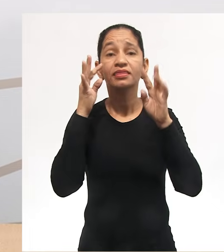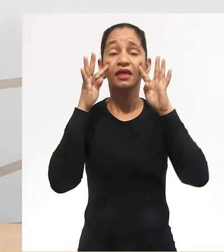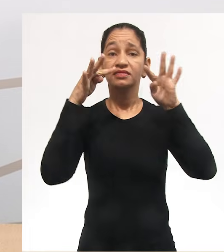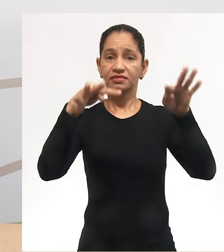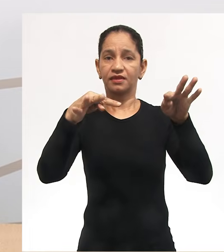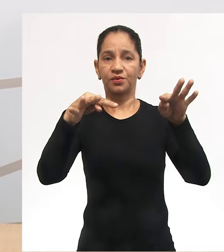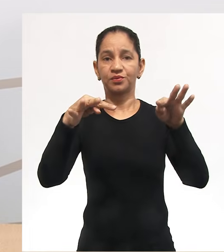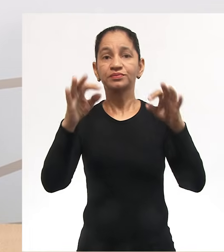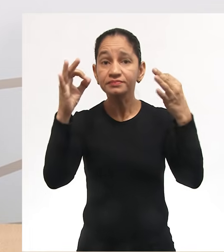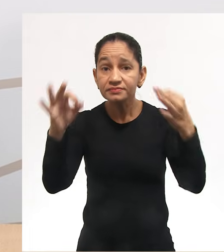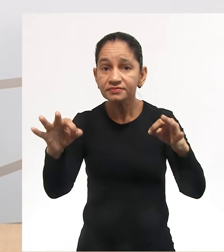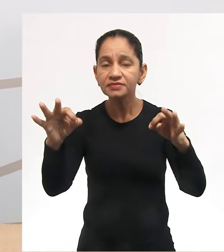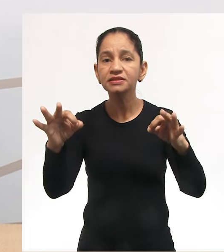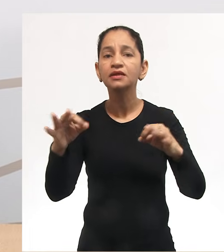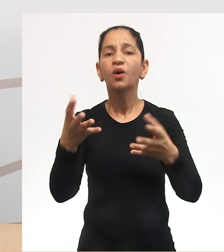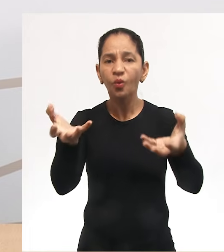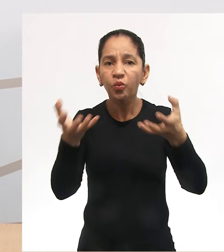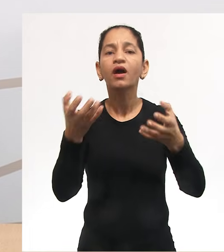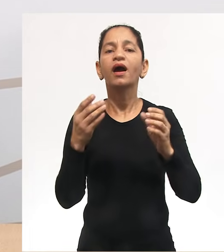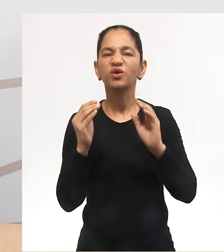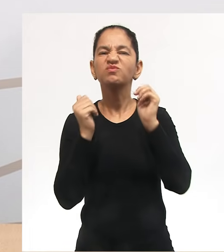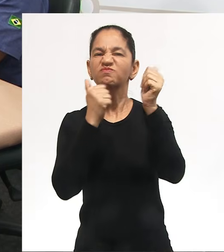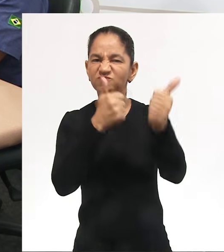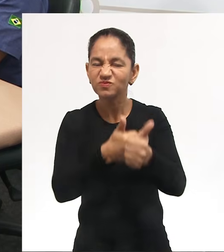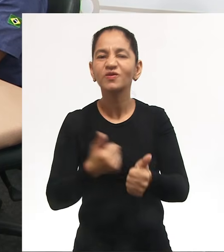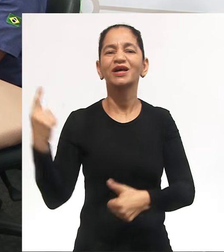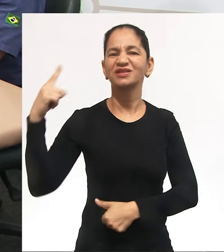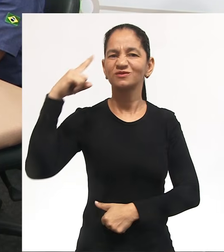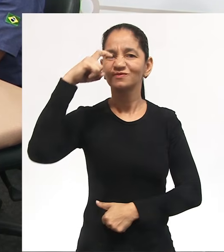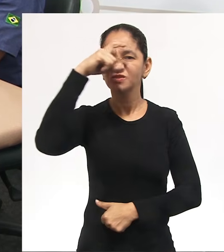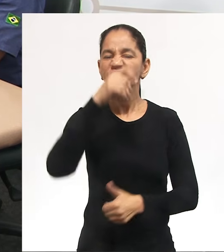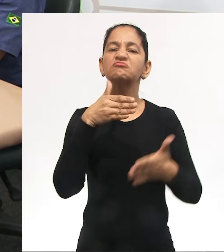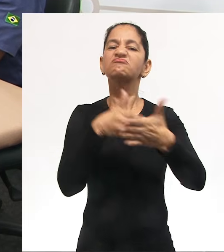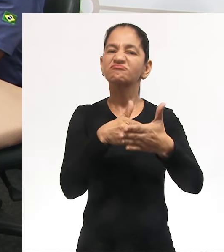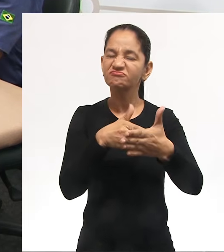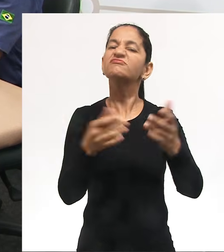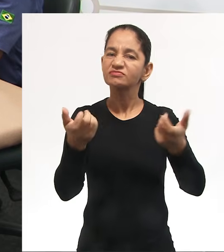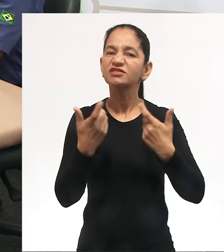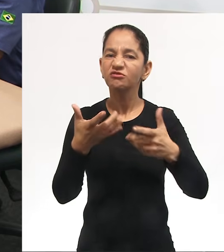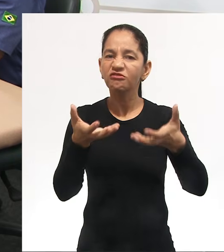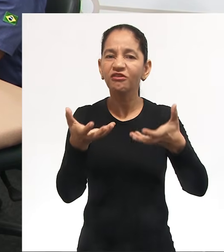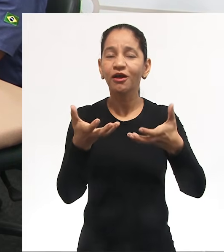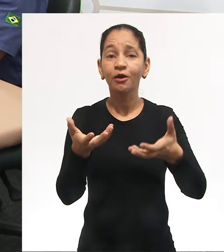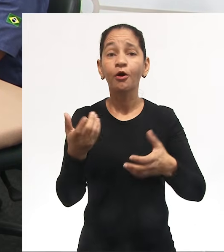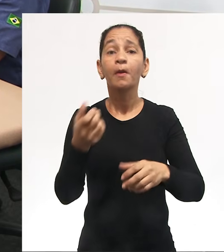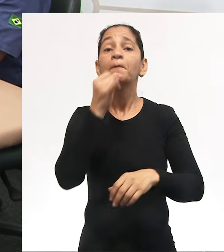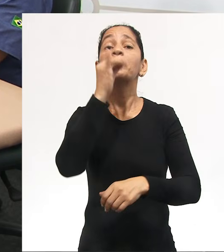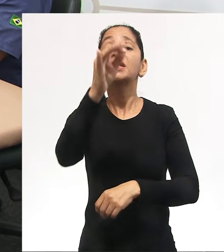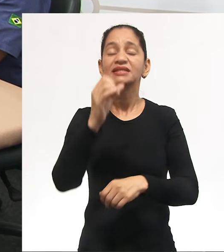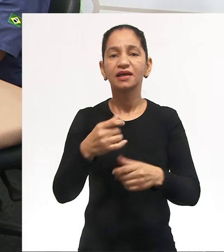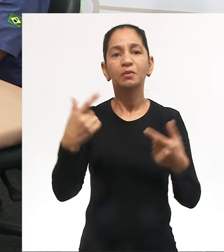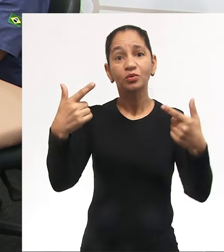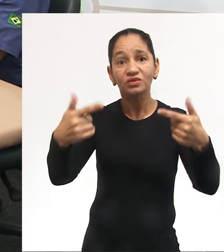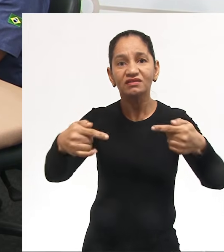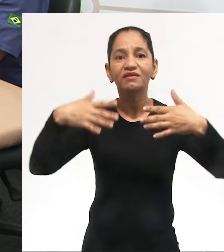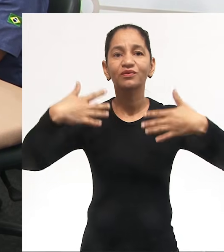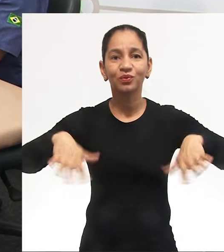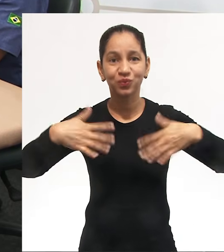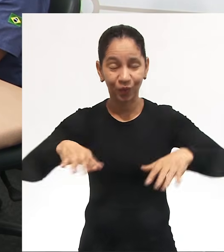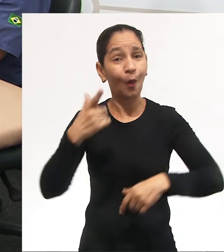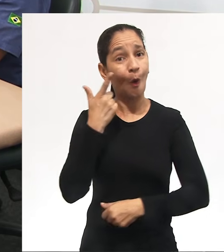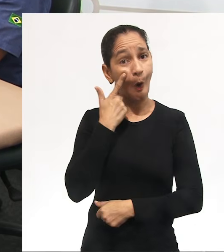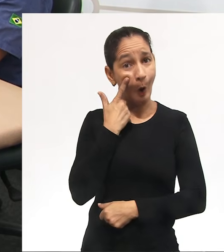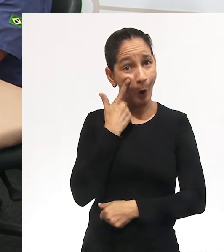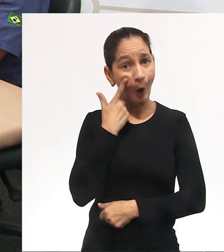de cuidados mesmo, né. Então ali eu falei: "Não, eu quero". É difícil? É. Né, tanto que quando eu fui Vou lotada lá, aceitar